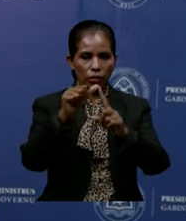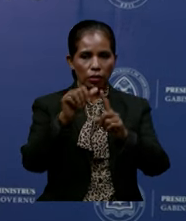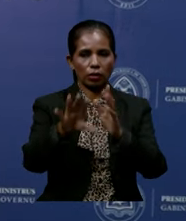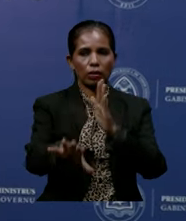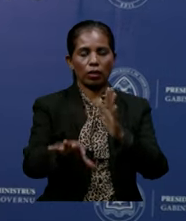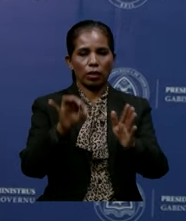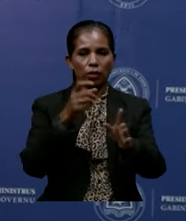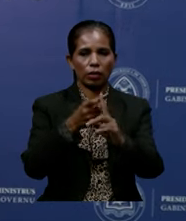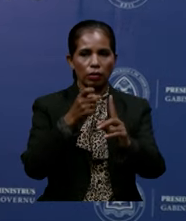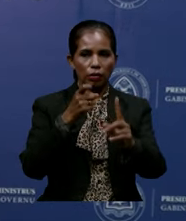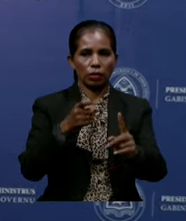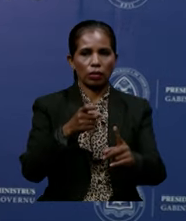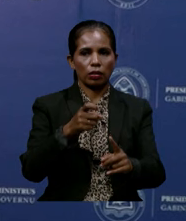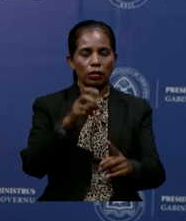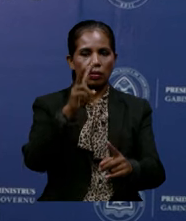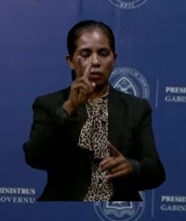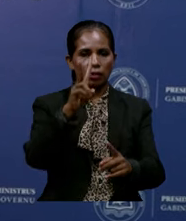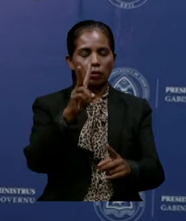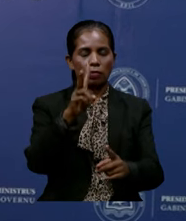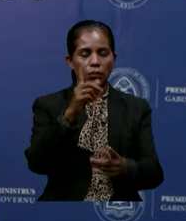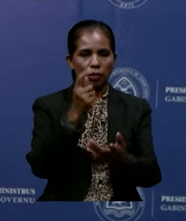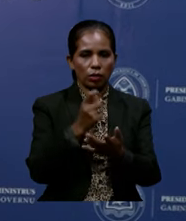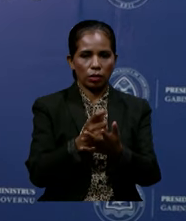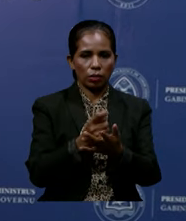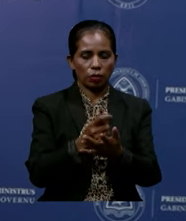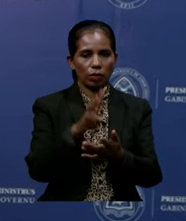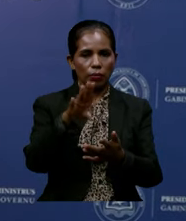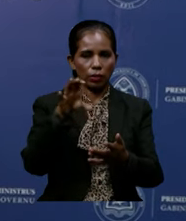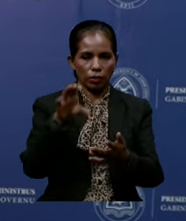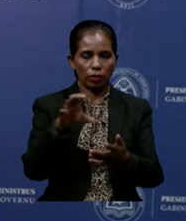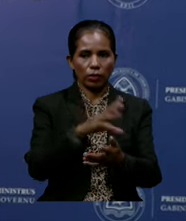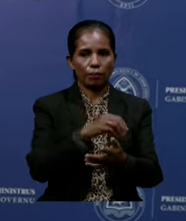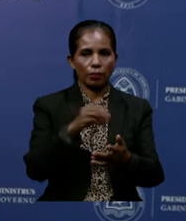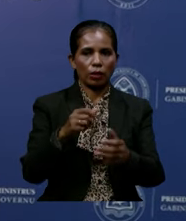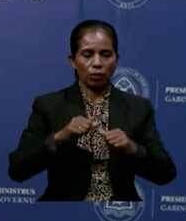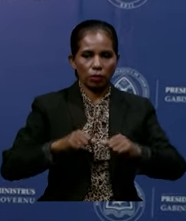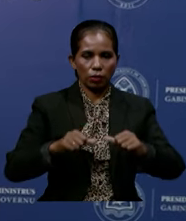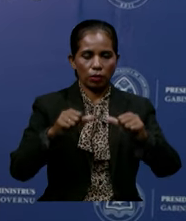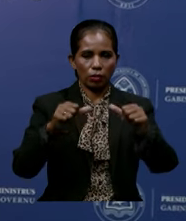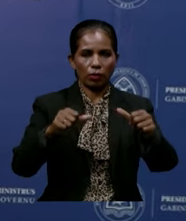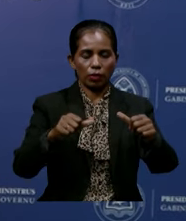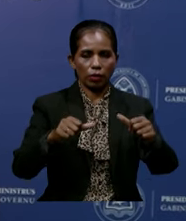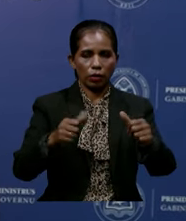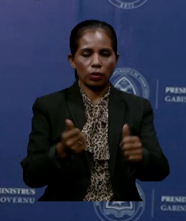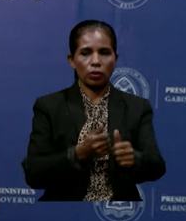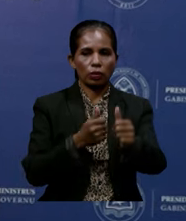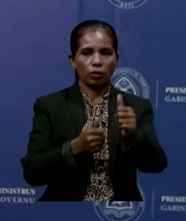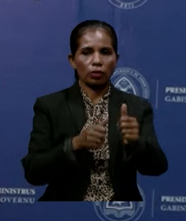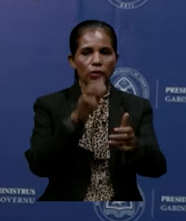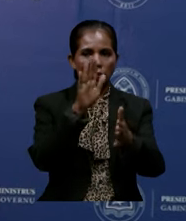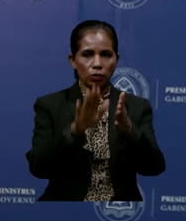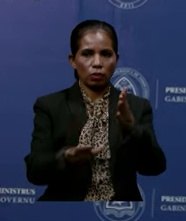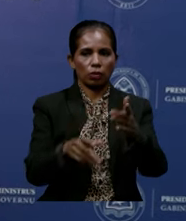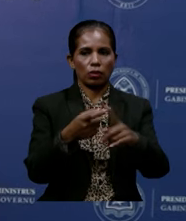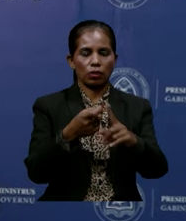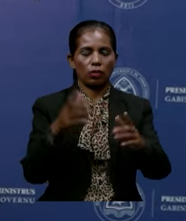retang hoje 2400, não é pela continua preencher vago será menos